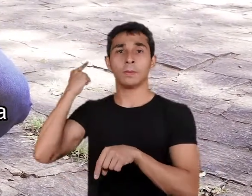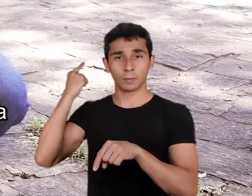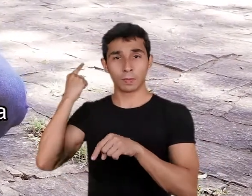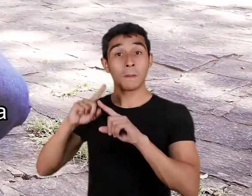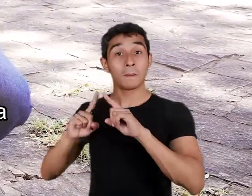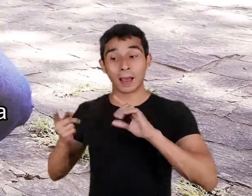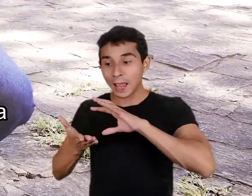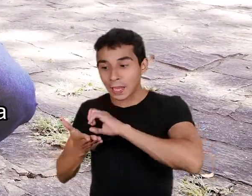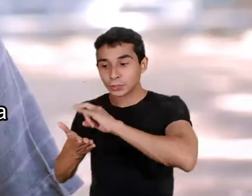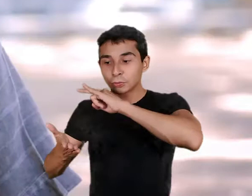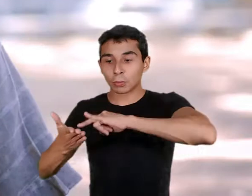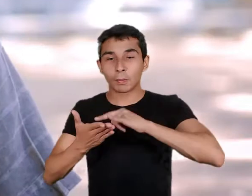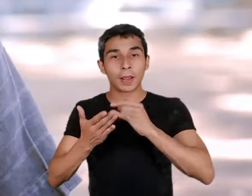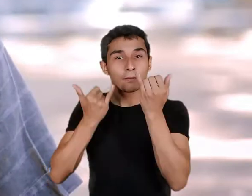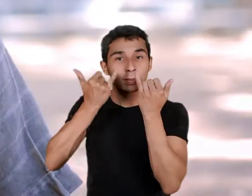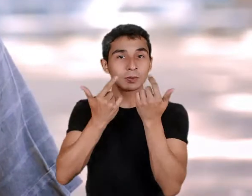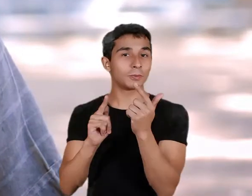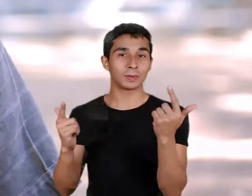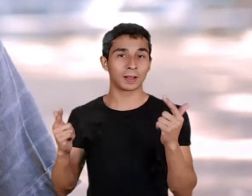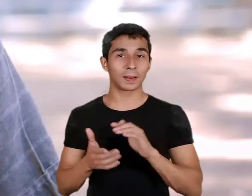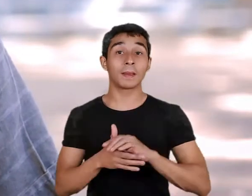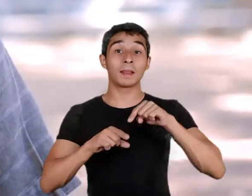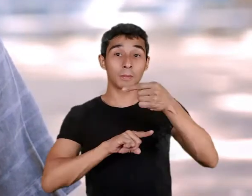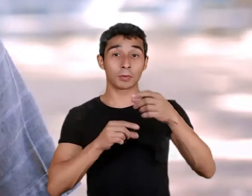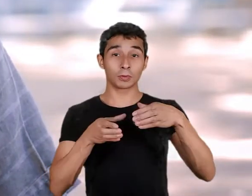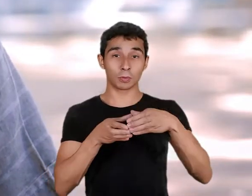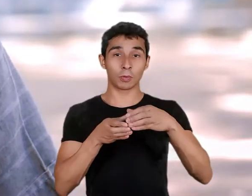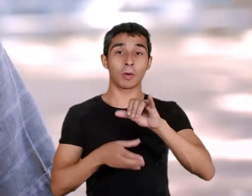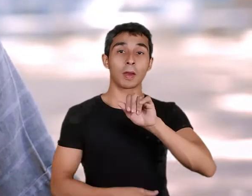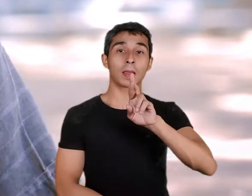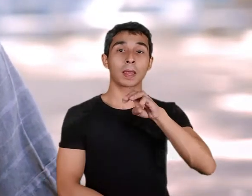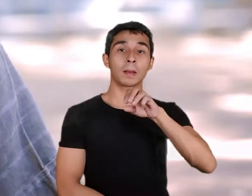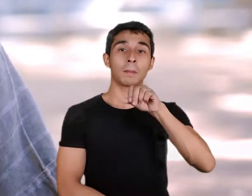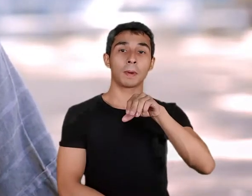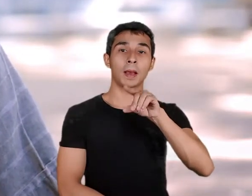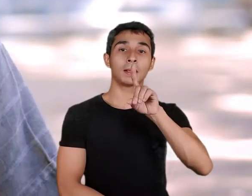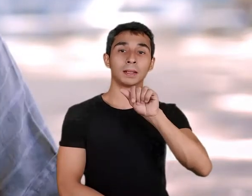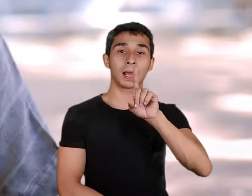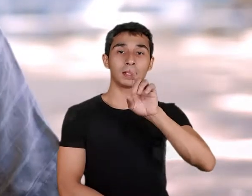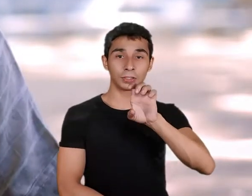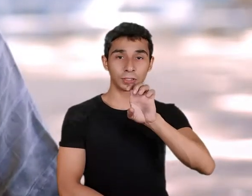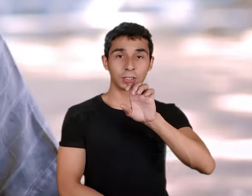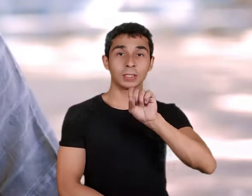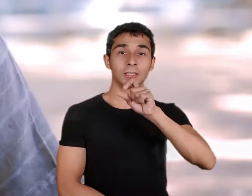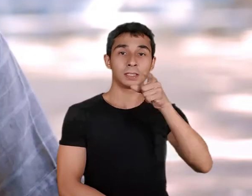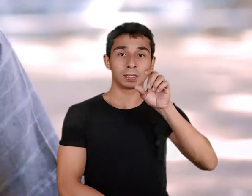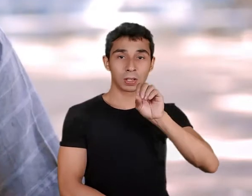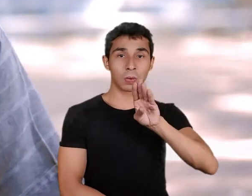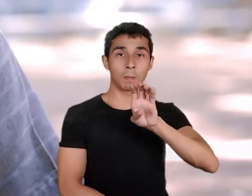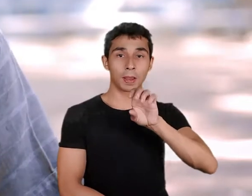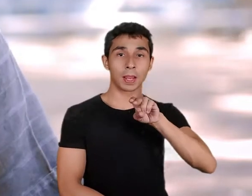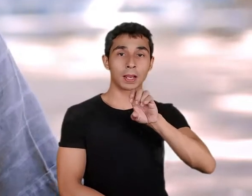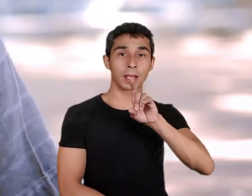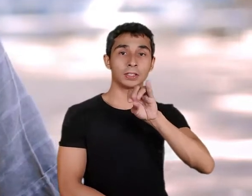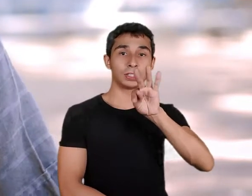que registra aqui, né? Depois veio a Irmandade de São Benedito, né, que foi também até um